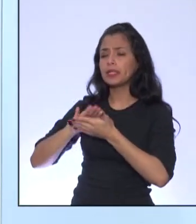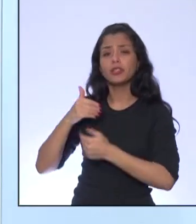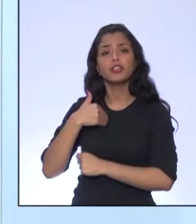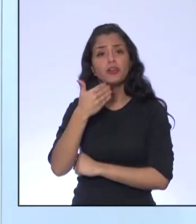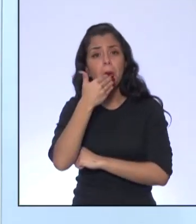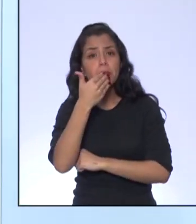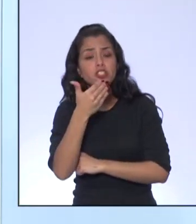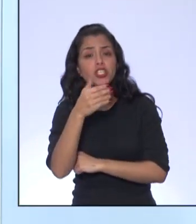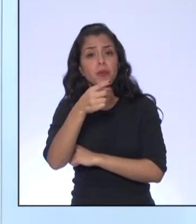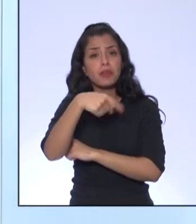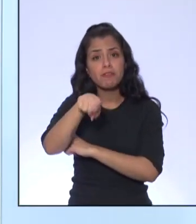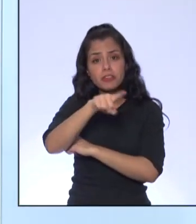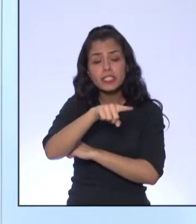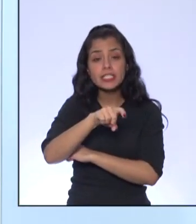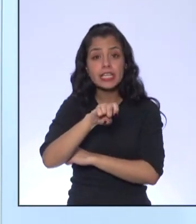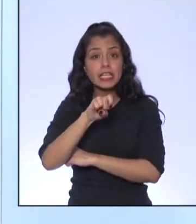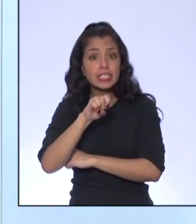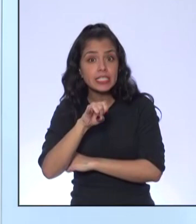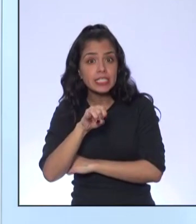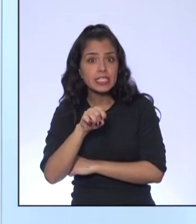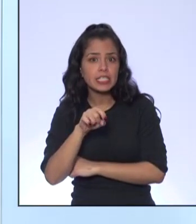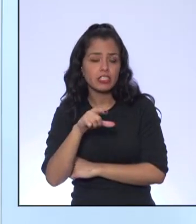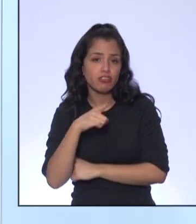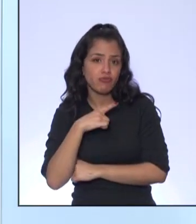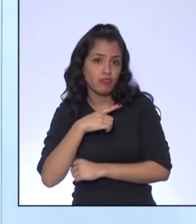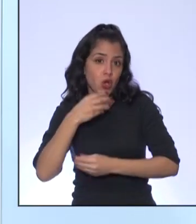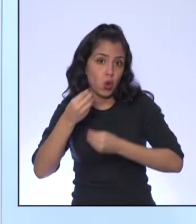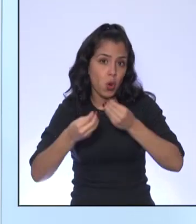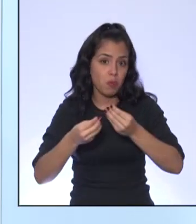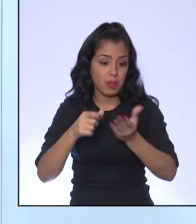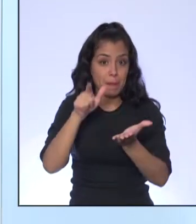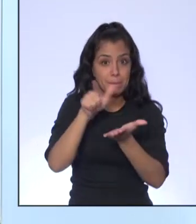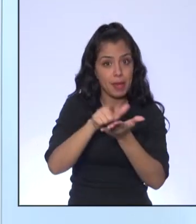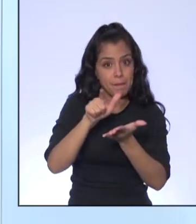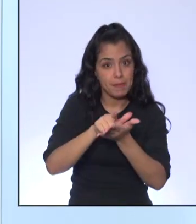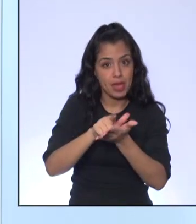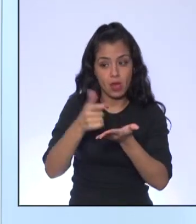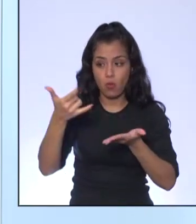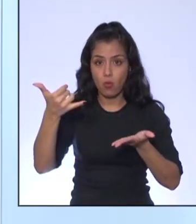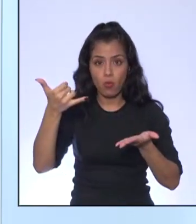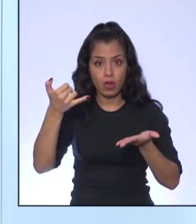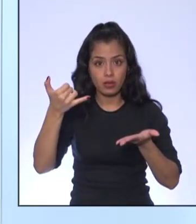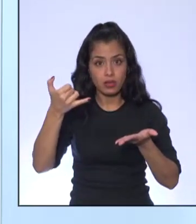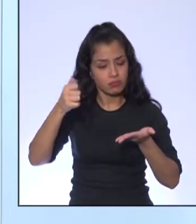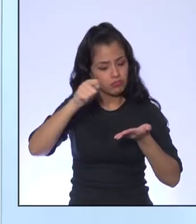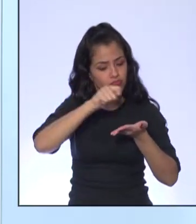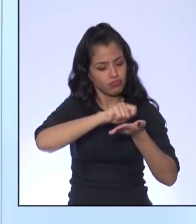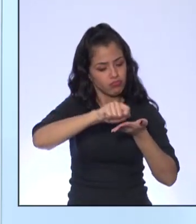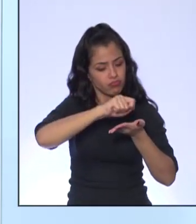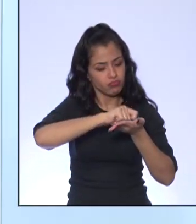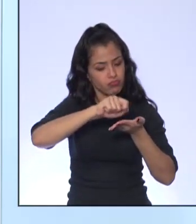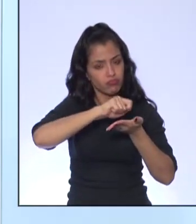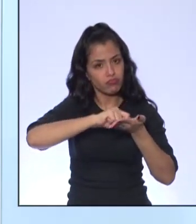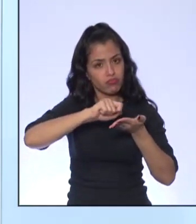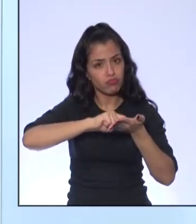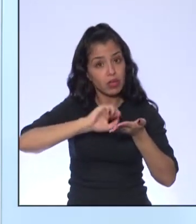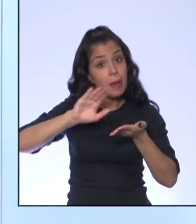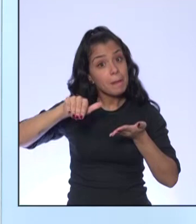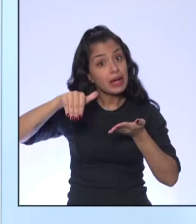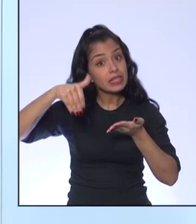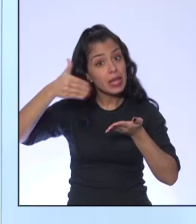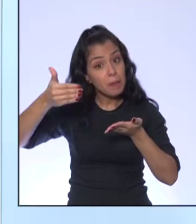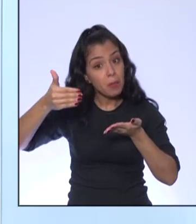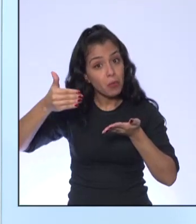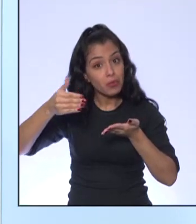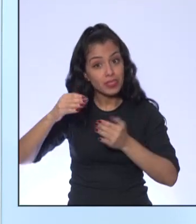nesse momento, se vocês tiverem como pegar um papel, uma caneta, e irem anotando para depois irem passando para nós. Daqui a pouco nós